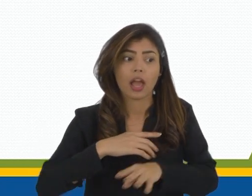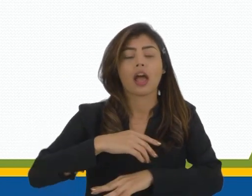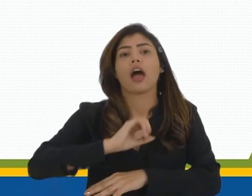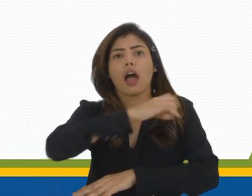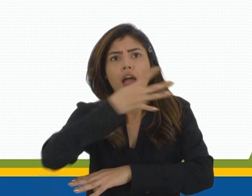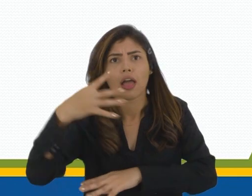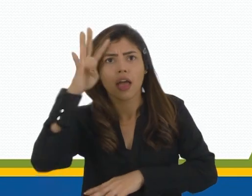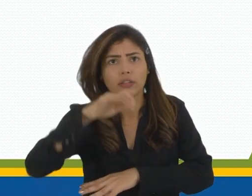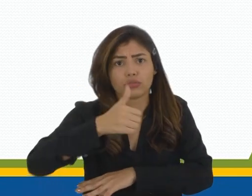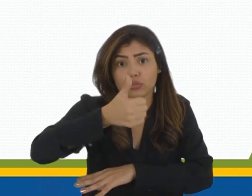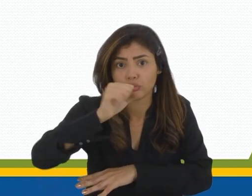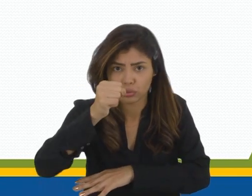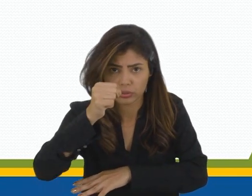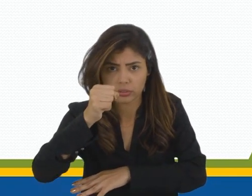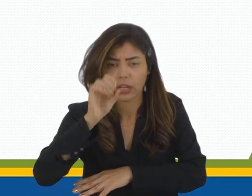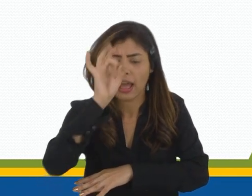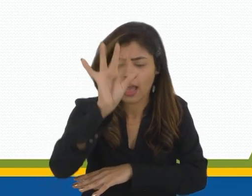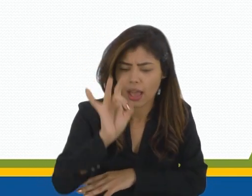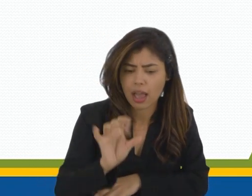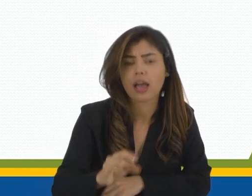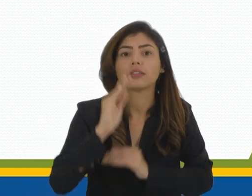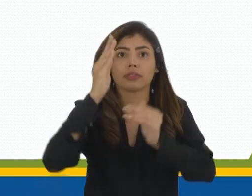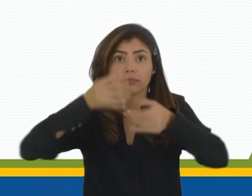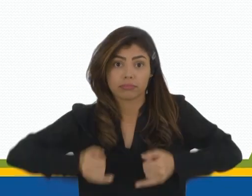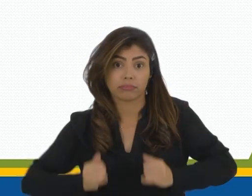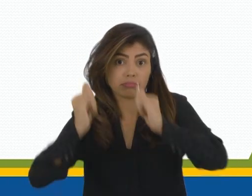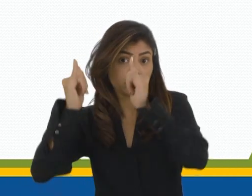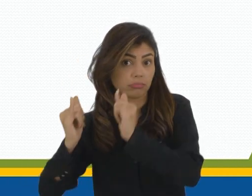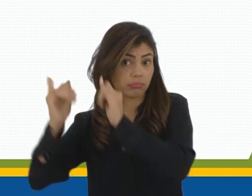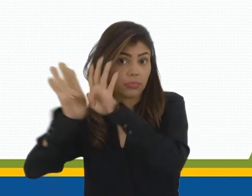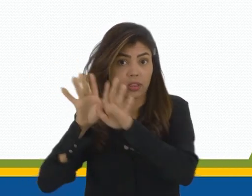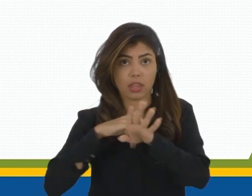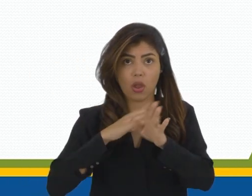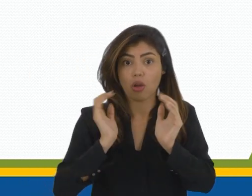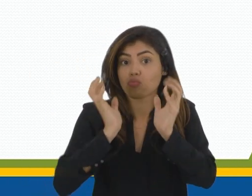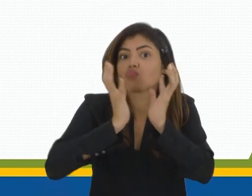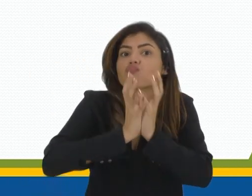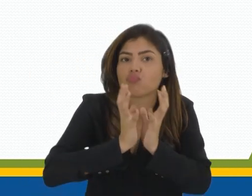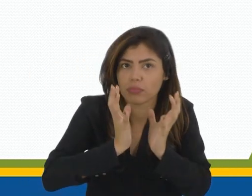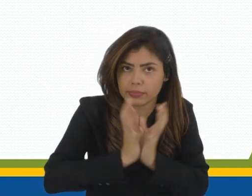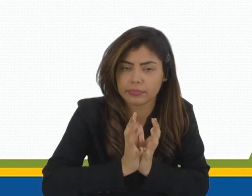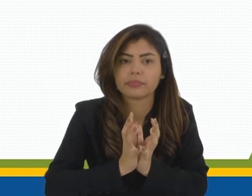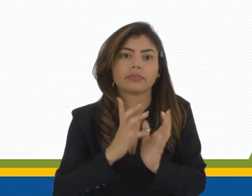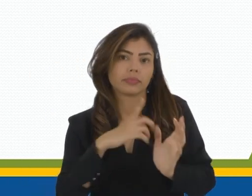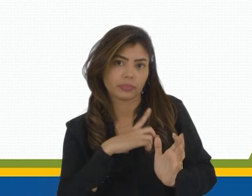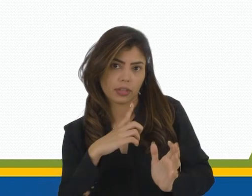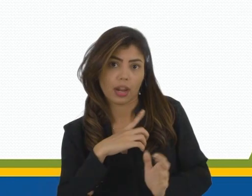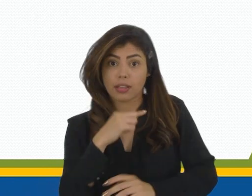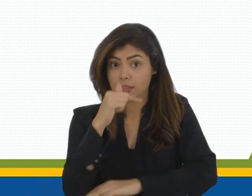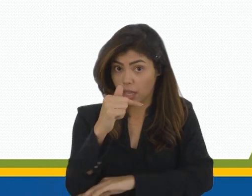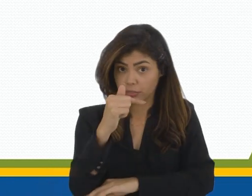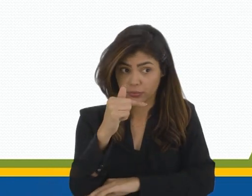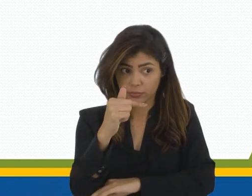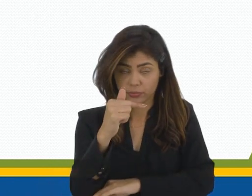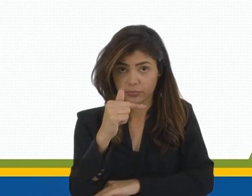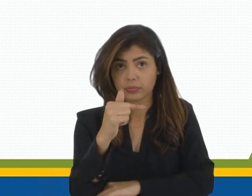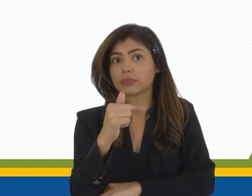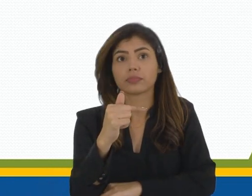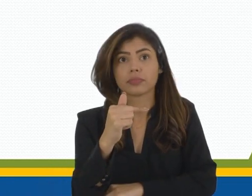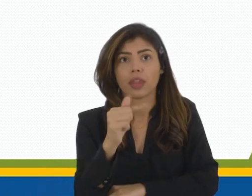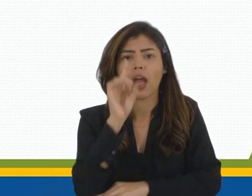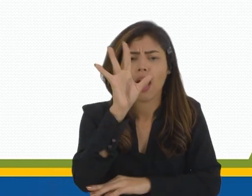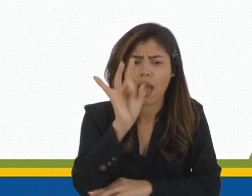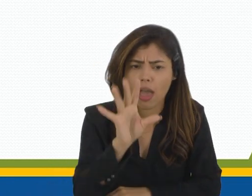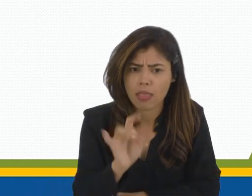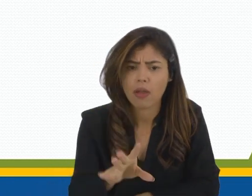18 colunas. Cada uma dessas colunas são chamadas de grupos. E ela é formada por 7 linhas. E cada uma